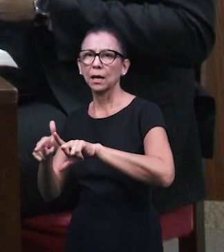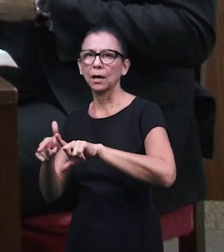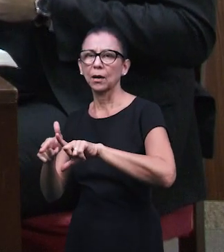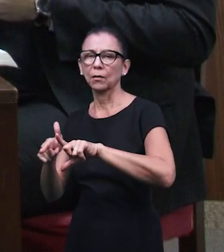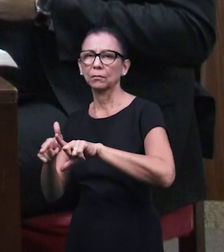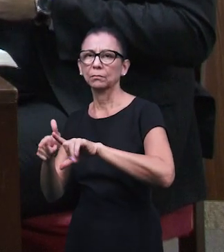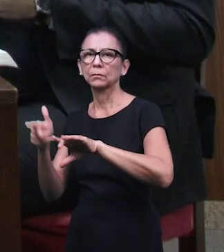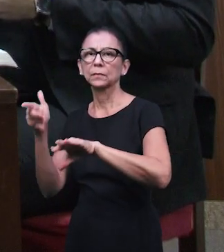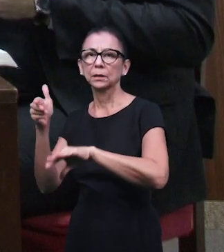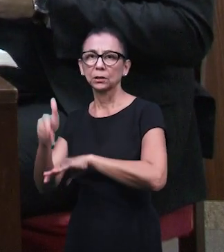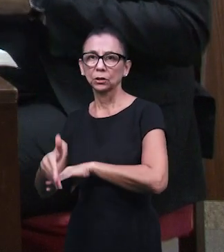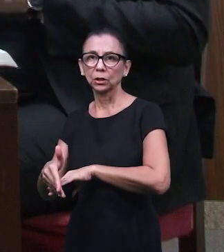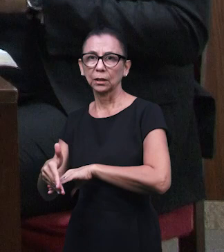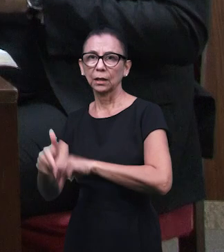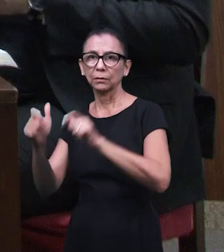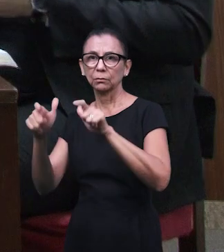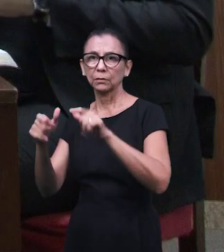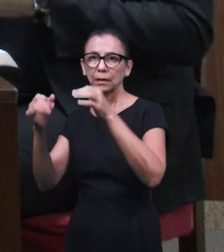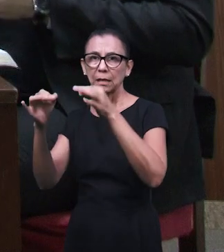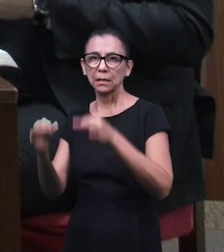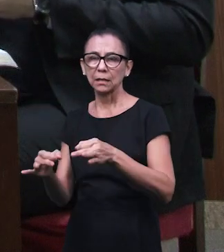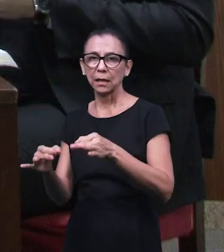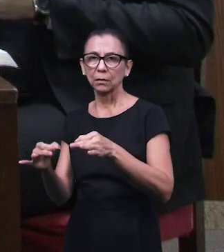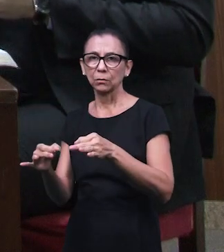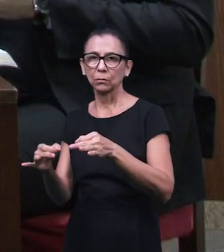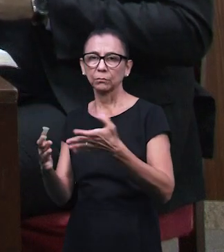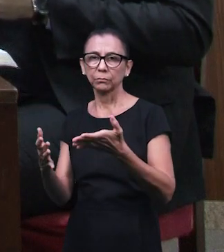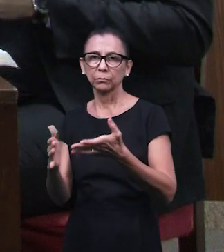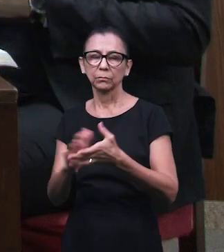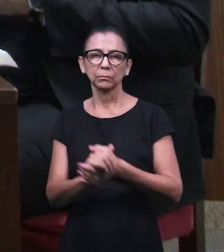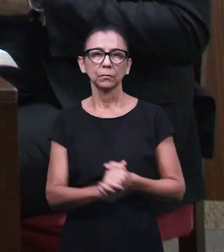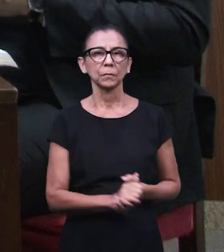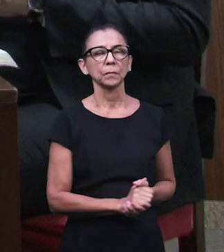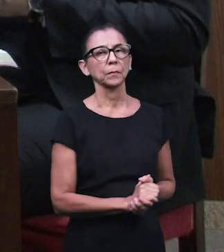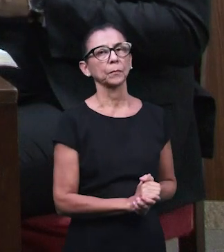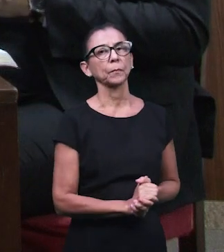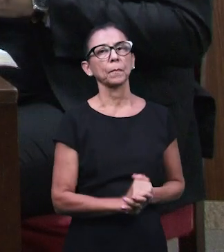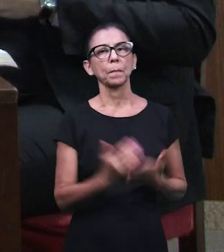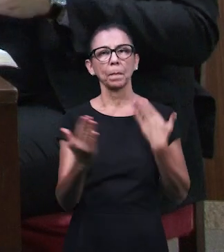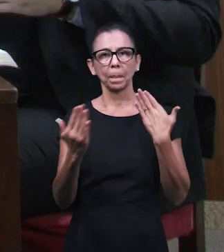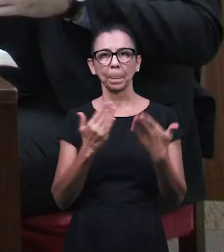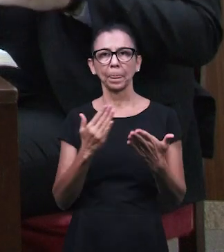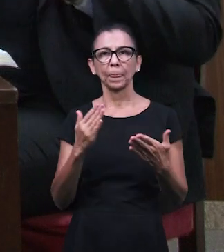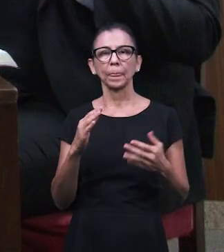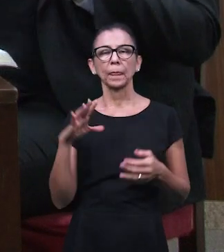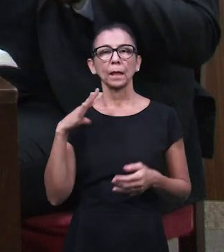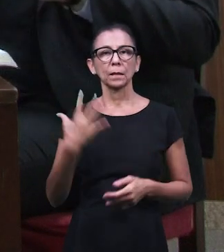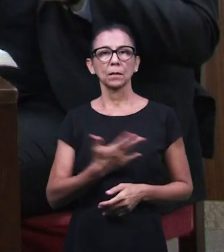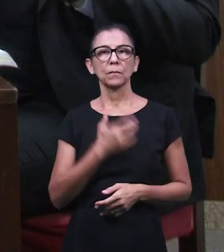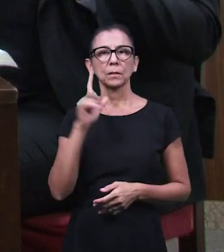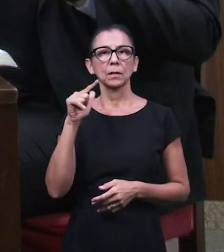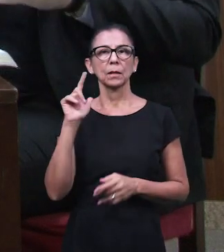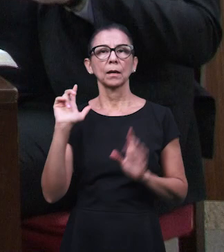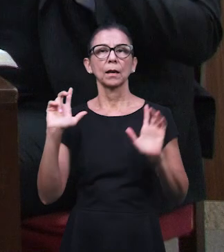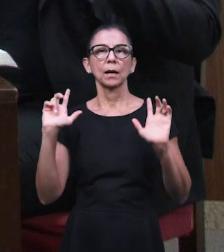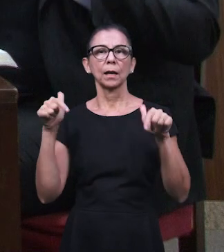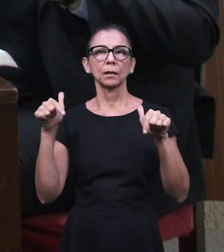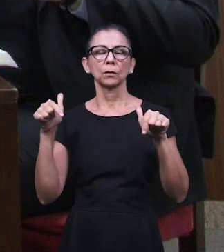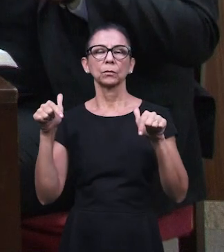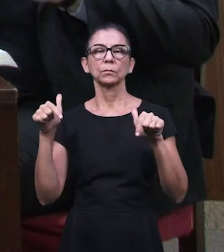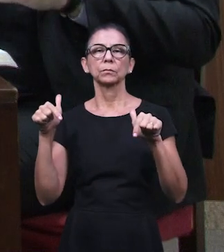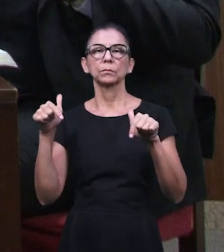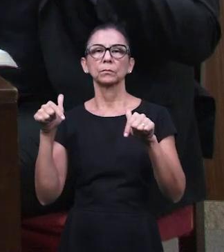é ato e processo. Nós temos que viver o processo de santificação, onde o Senhor nos molda, onde o Senhor